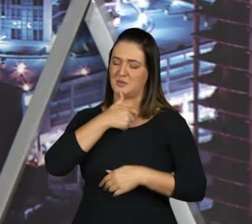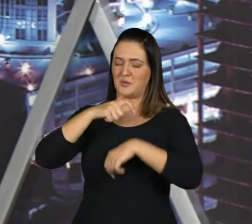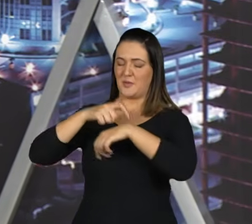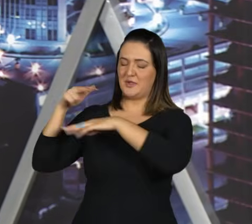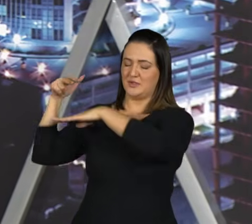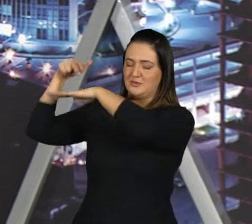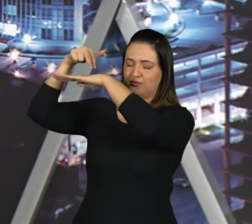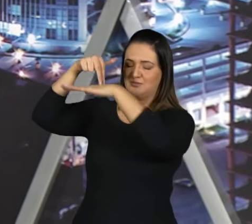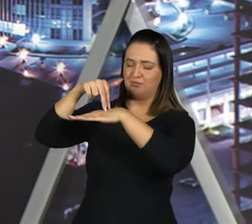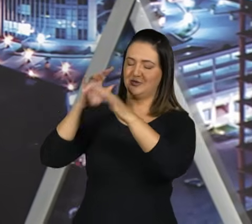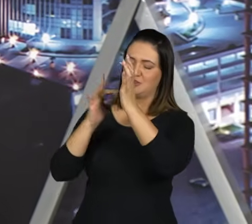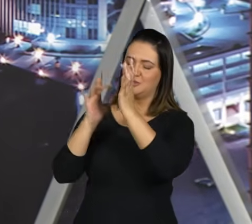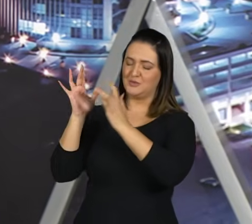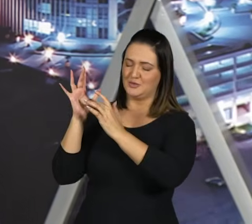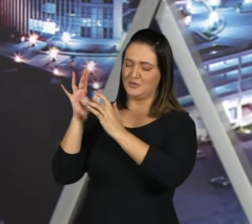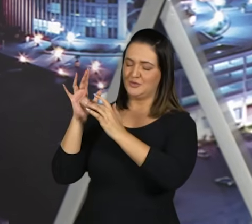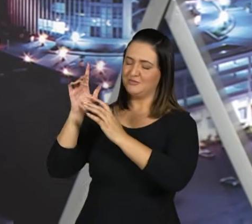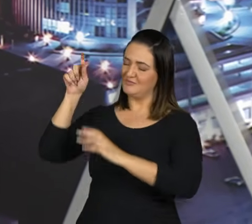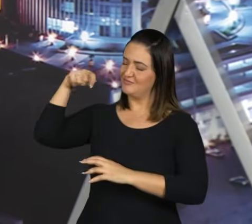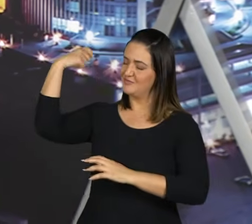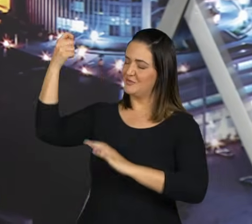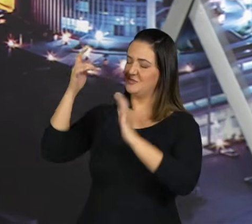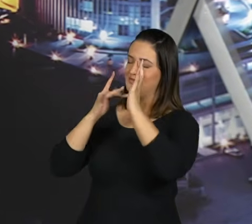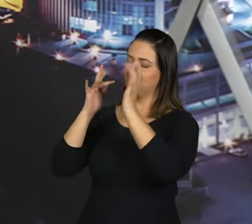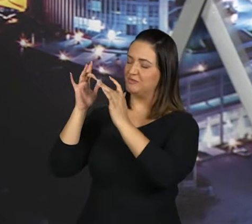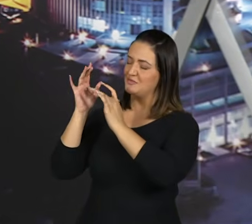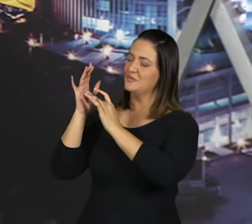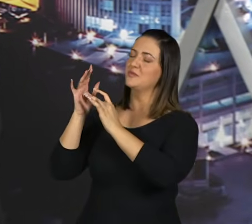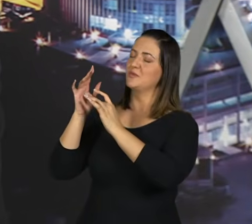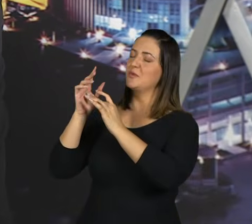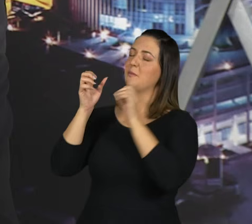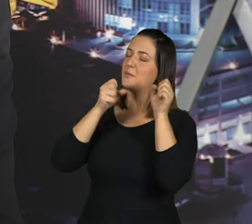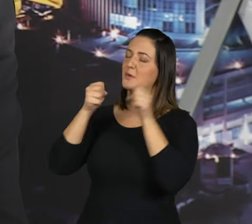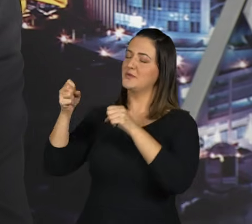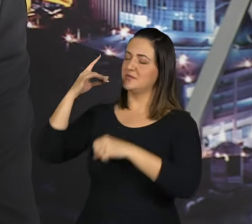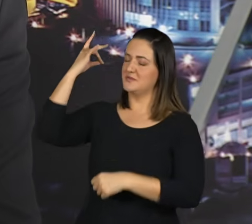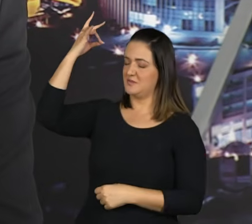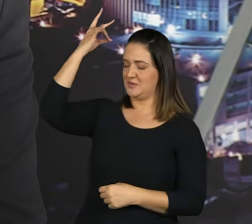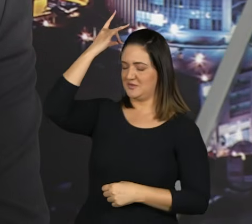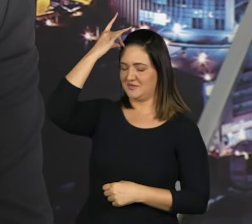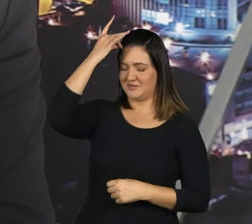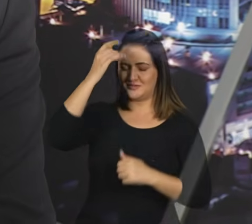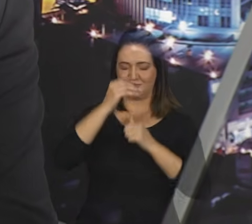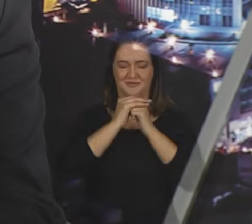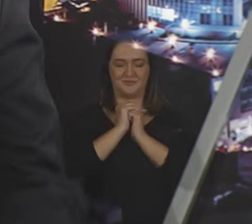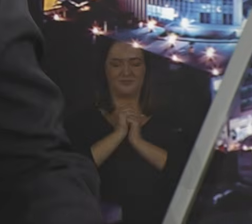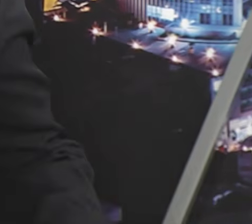Jesus voltar. Em nome de Jesus e pelo poder do Espírito Santo. Amém.